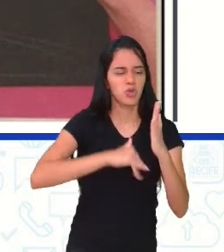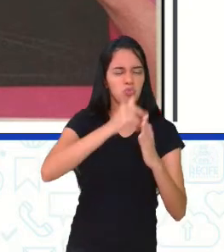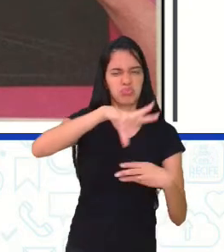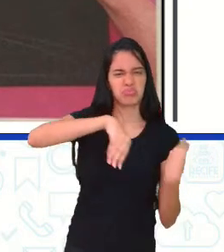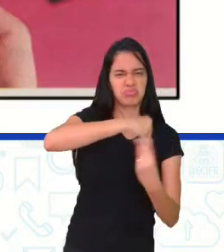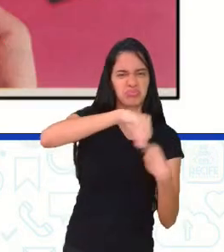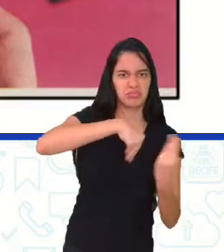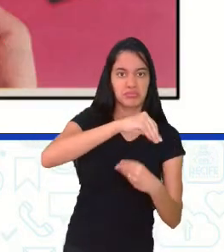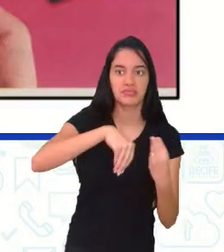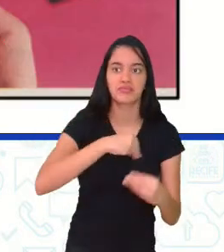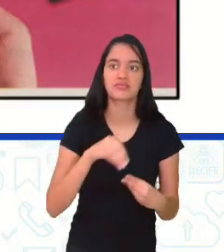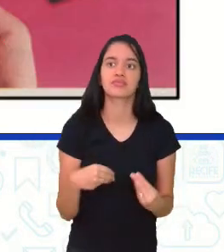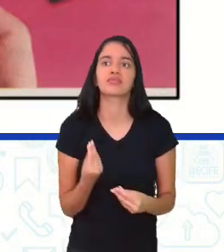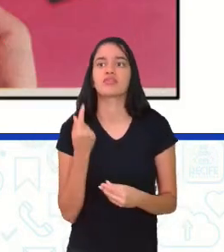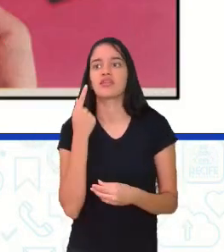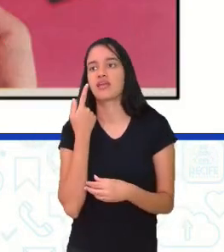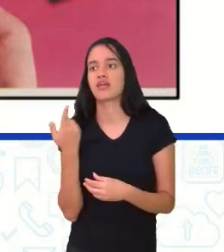melecado.